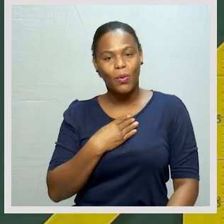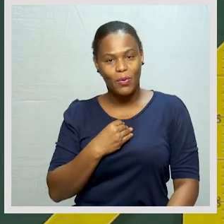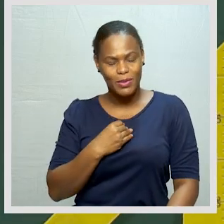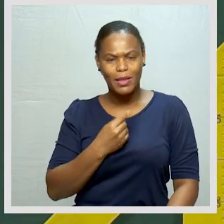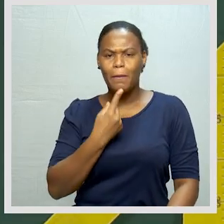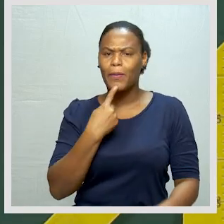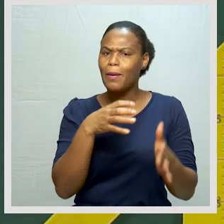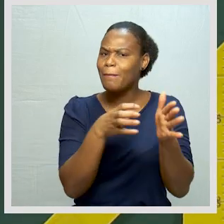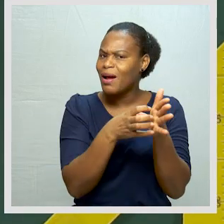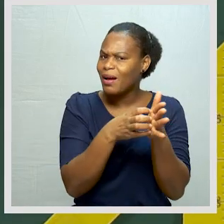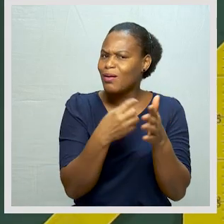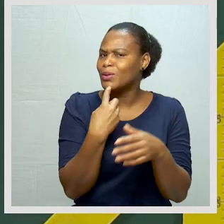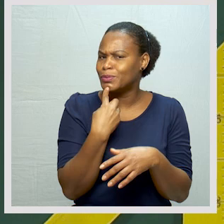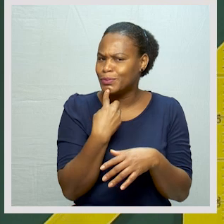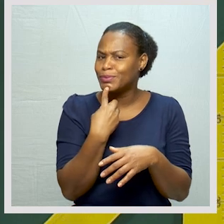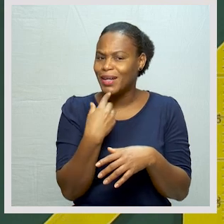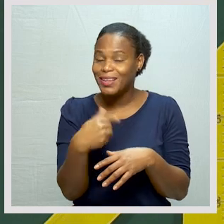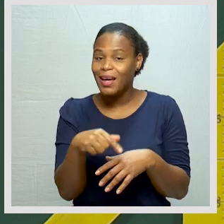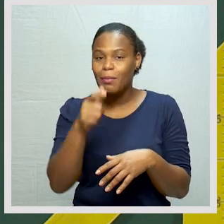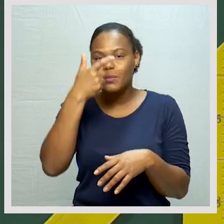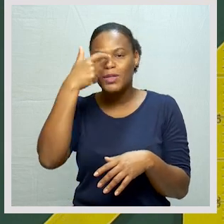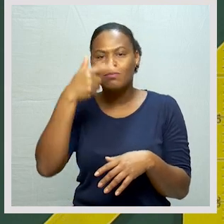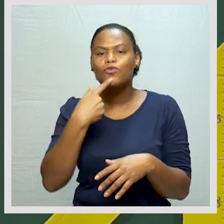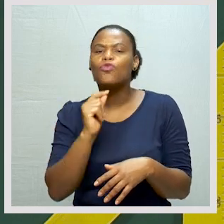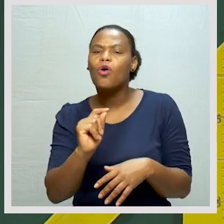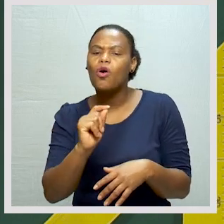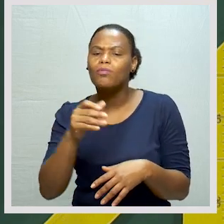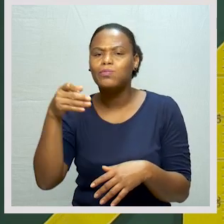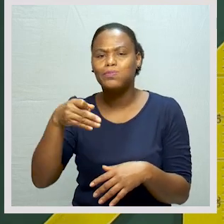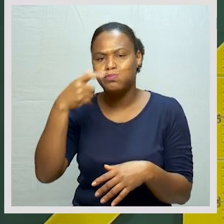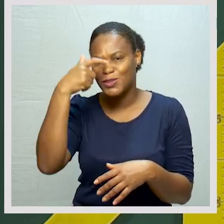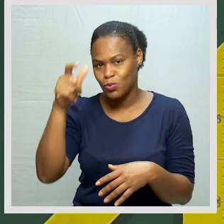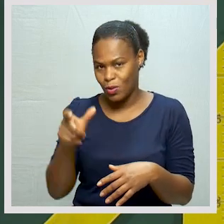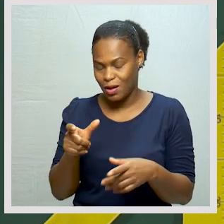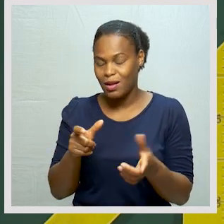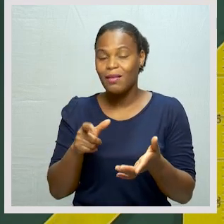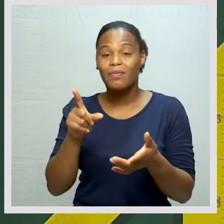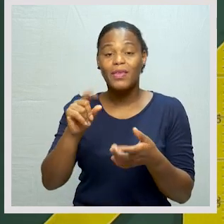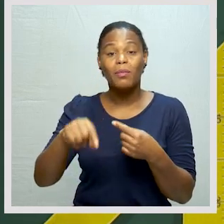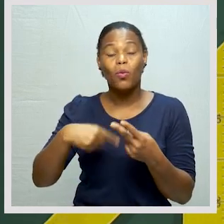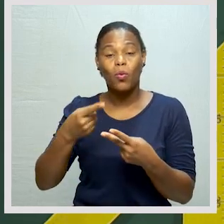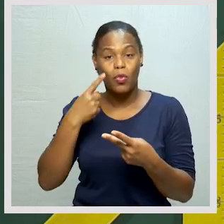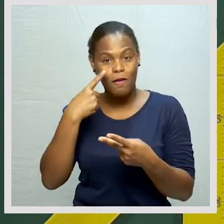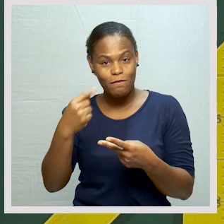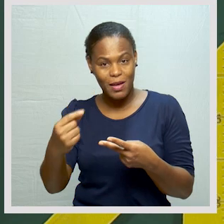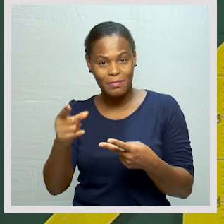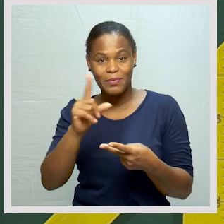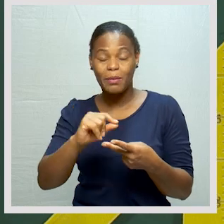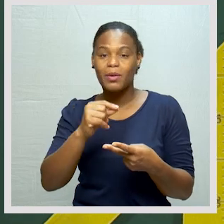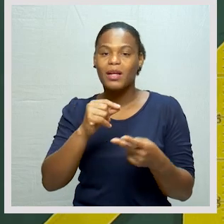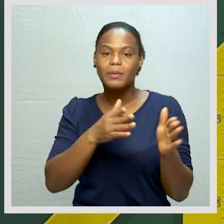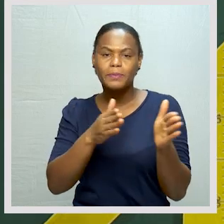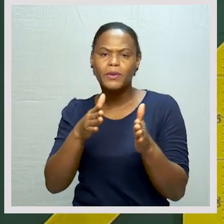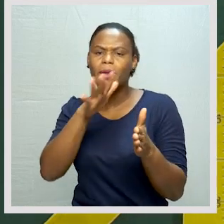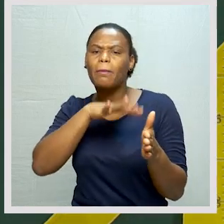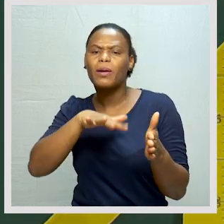gosto. Já viram? Temos muitas marcas. Temos pronome pessoal, temos verbo de novo. E na